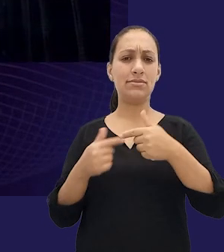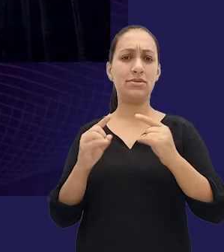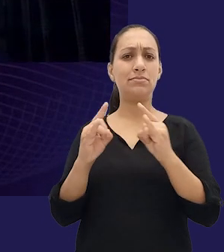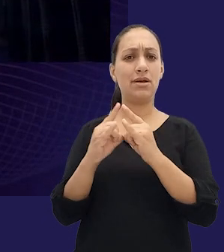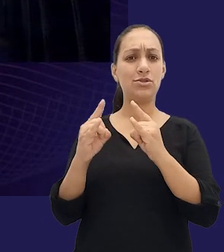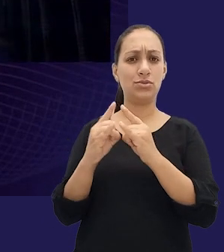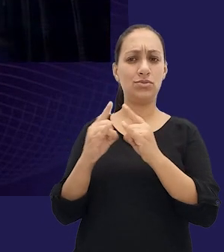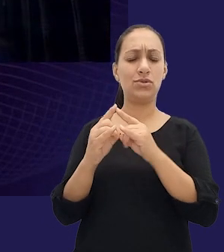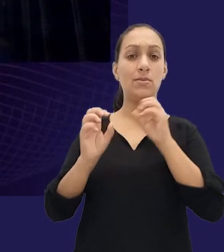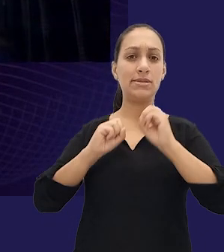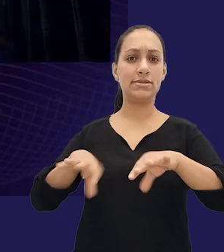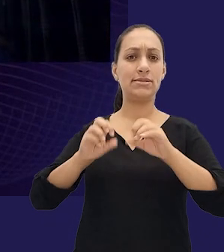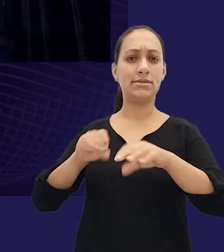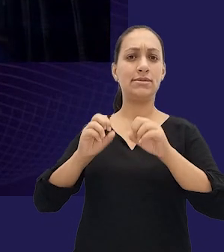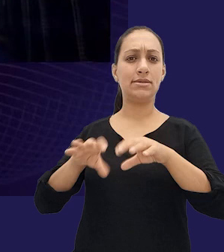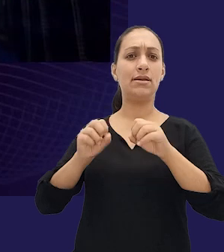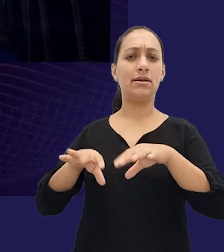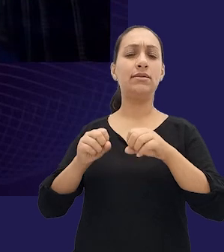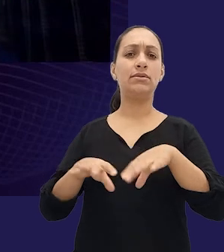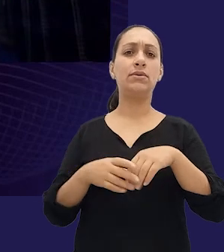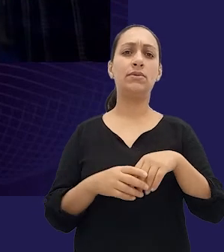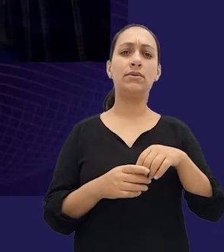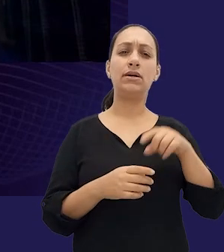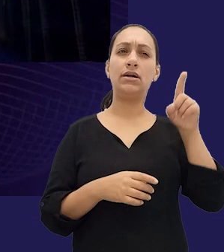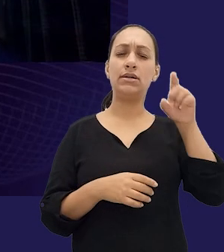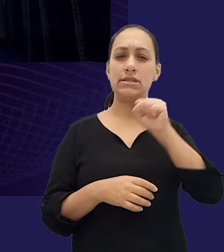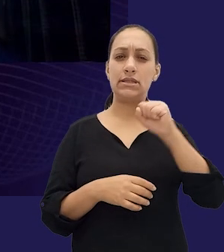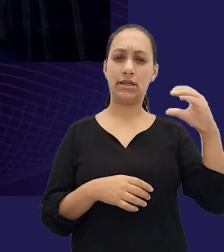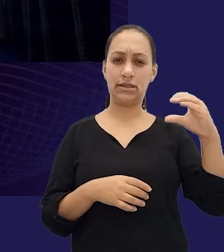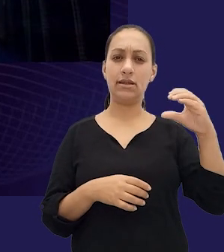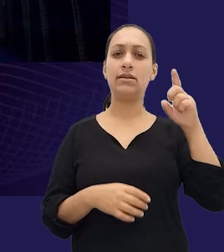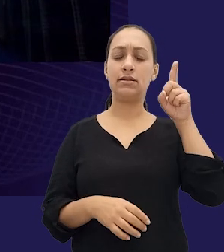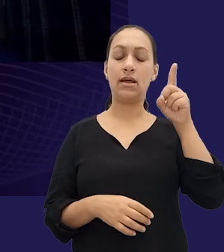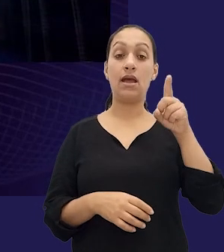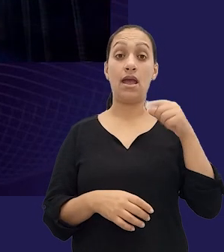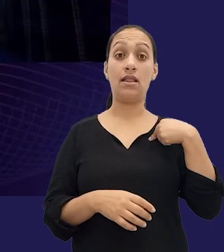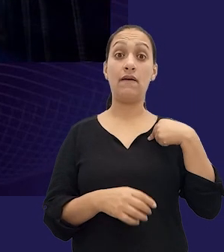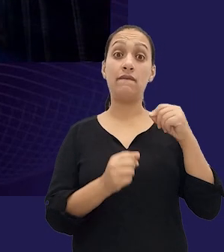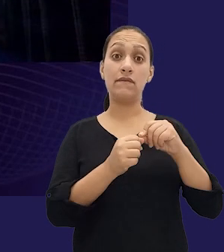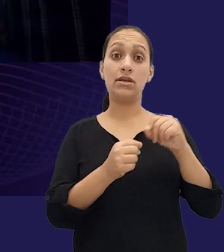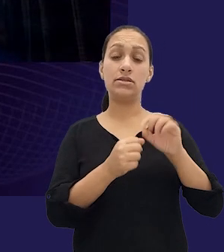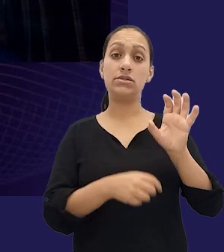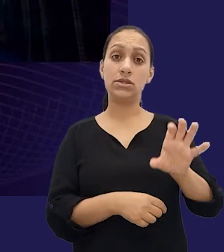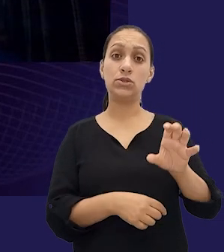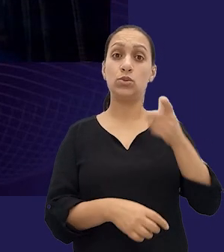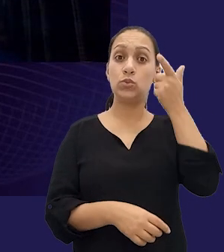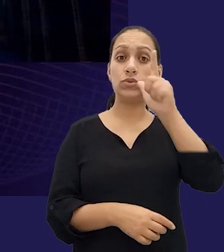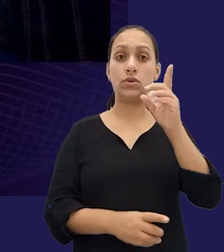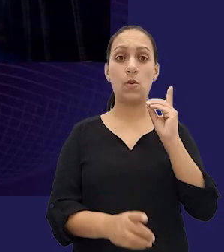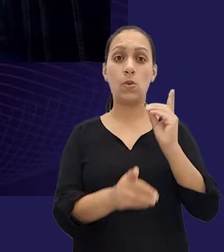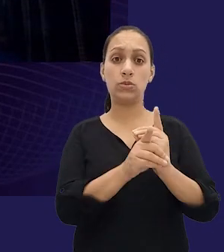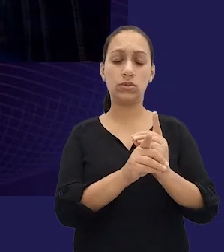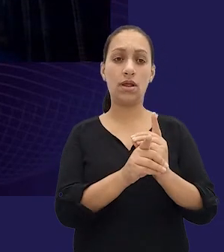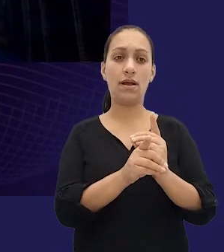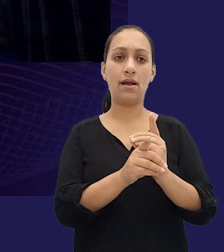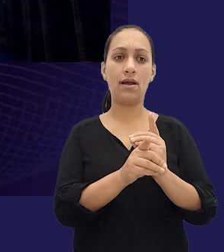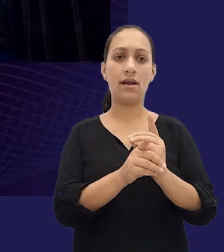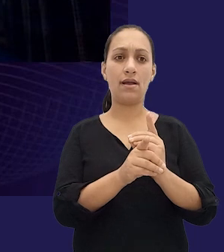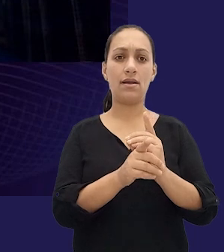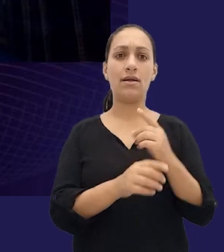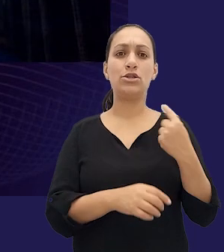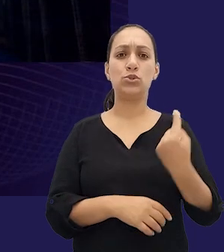instituição de ensino aí em Camboriú, mas a Nicole, ela fez isso, ela conseguiu encontrar, né, isolar